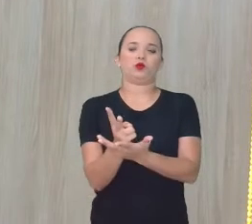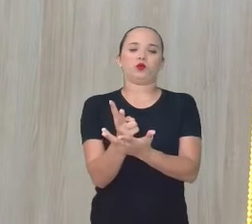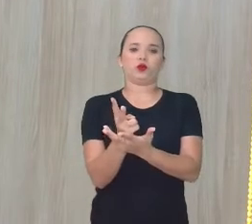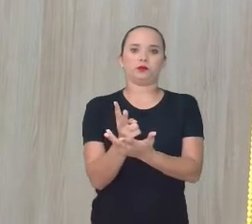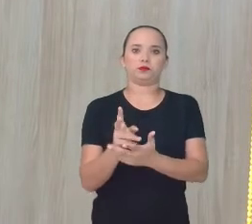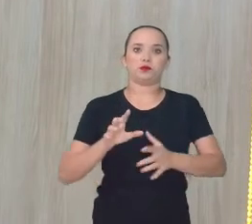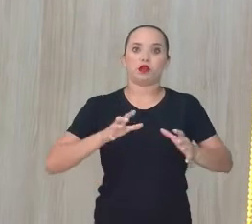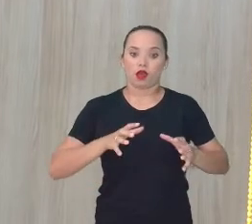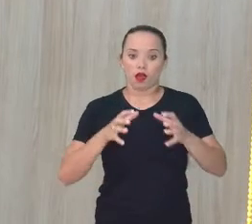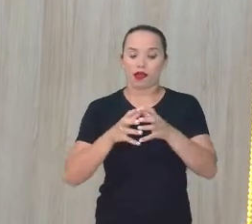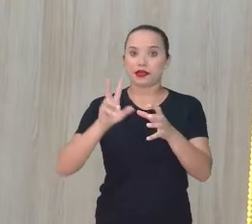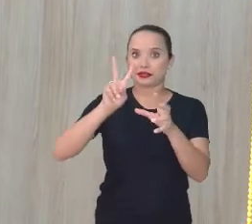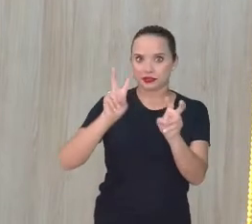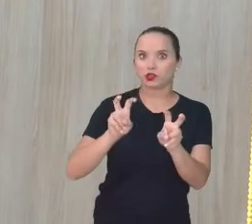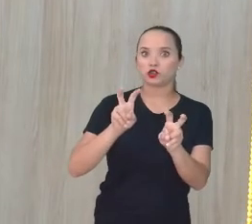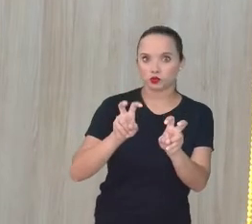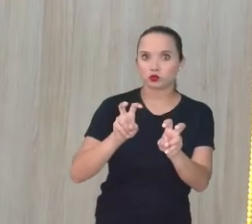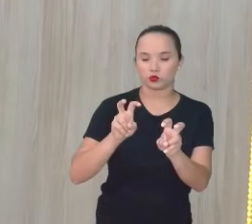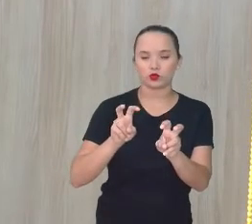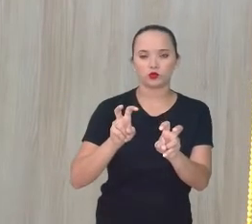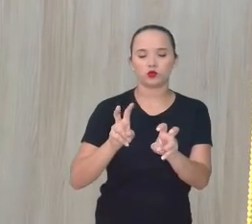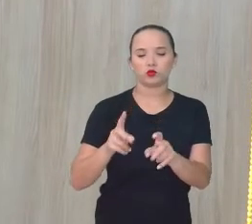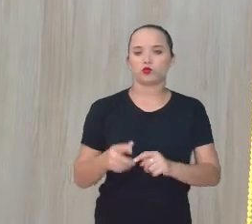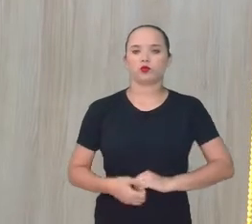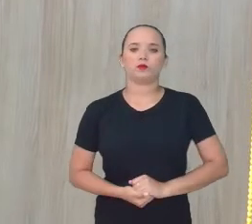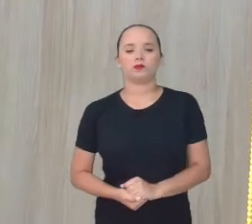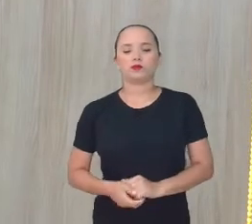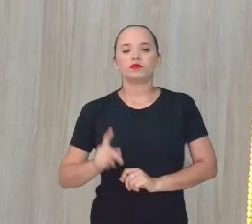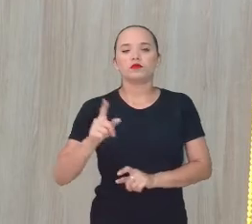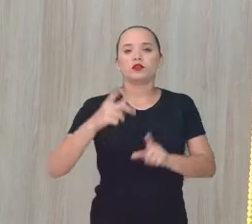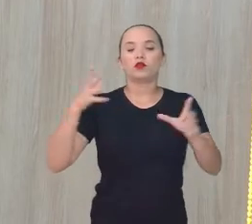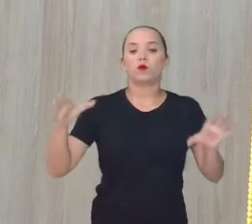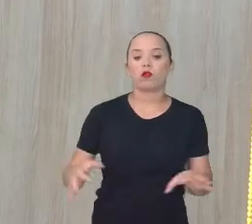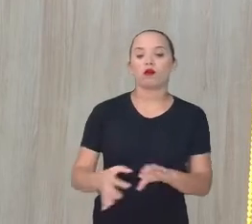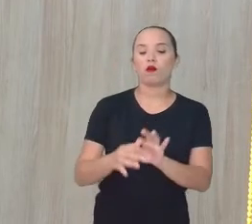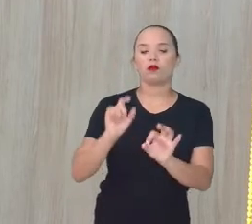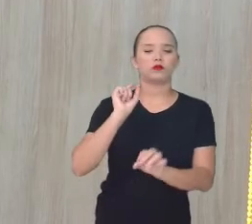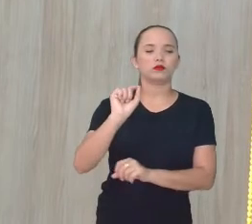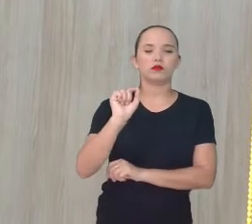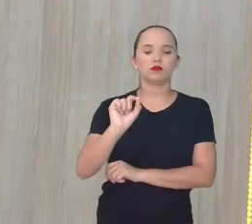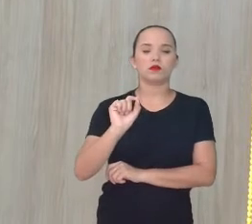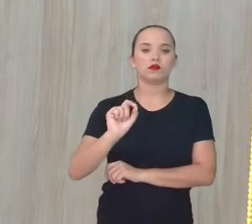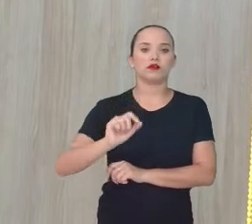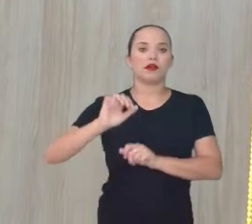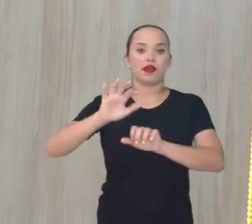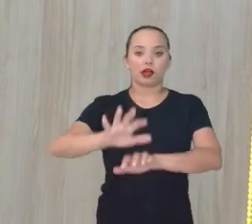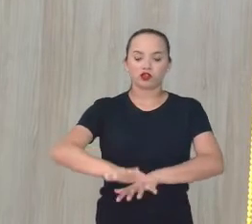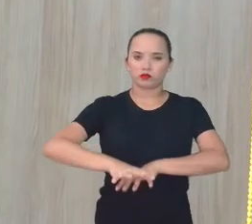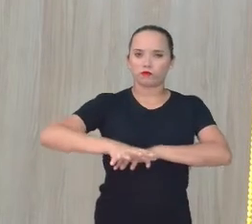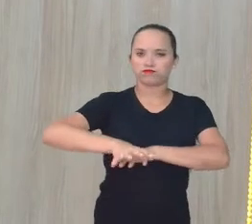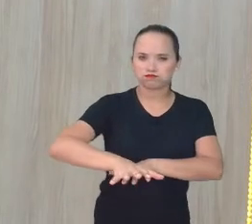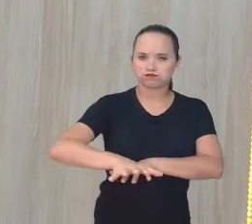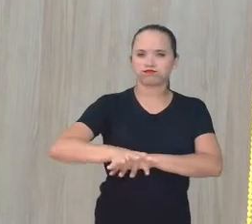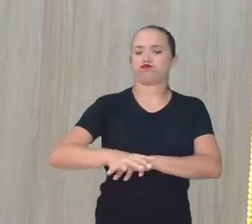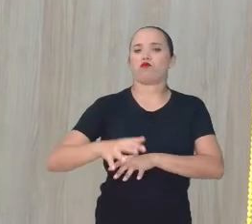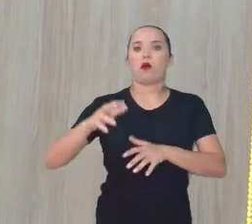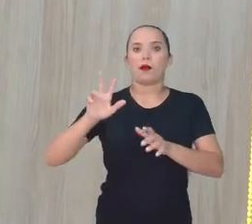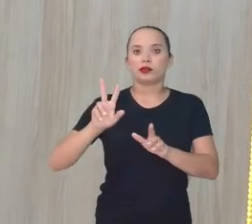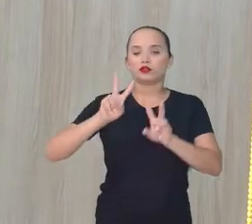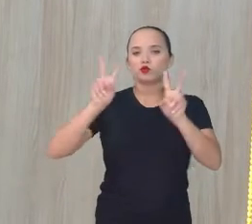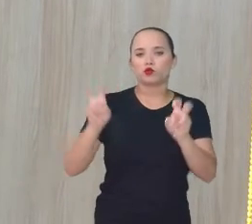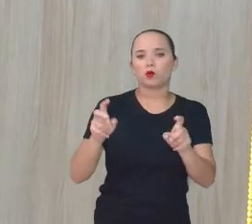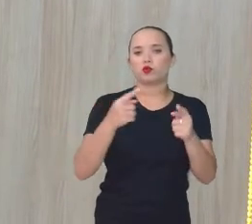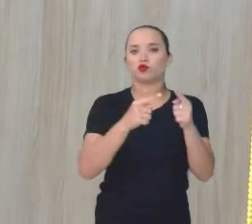esse bloco que trabalha as temáticas associadas, às manifestações, às formas de